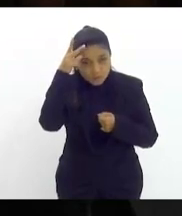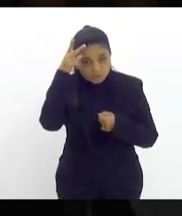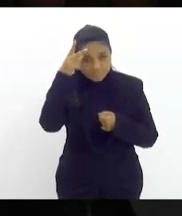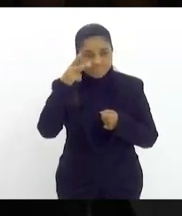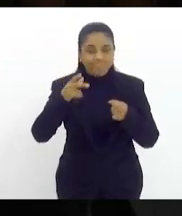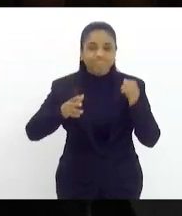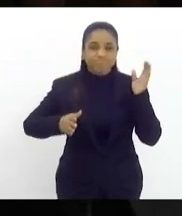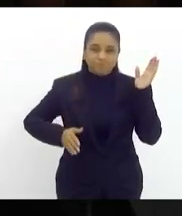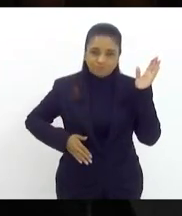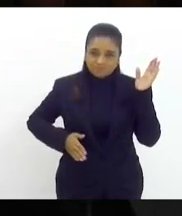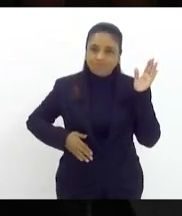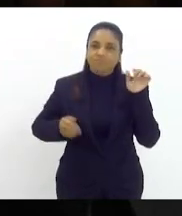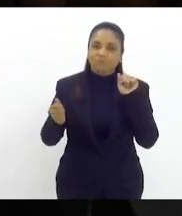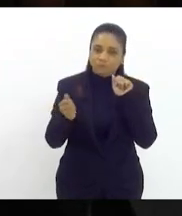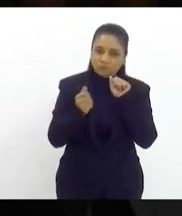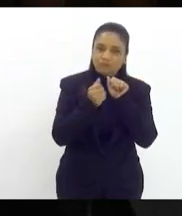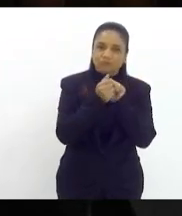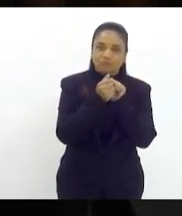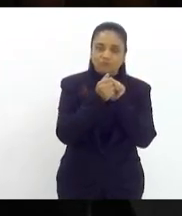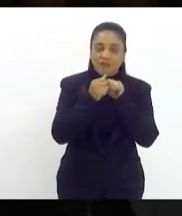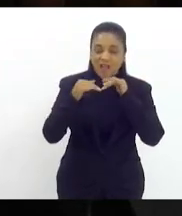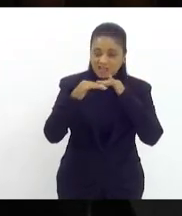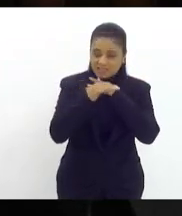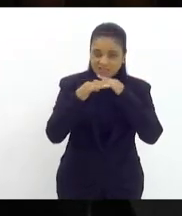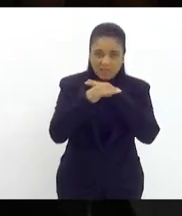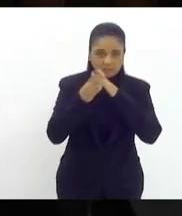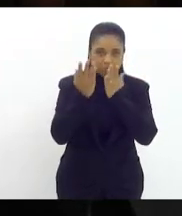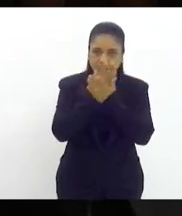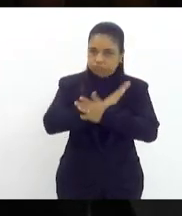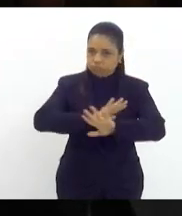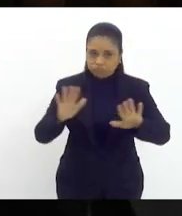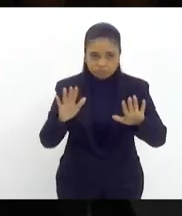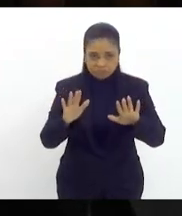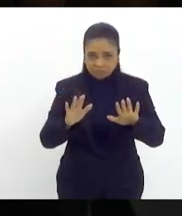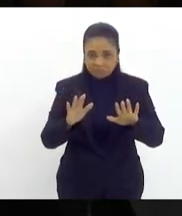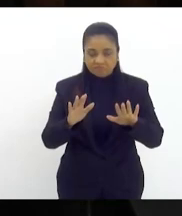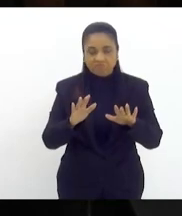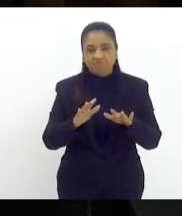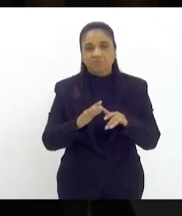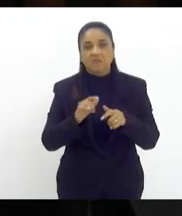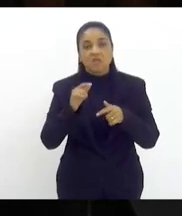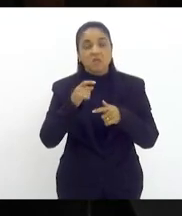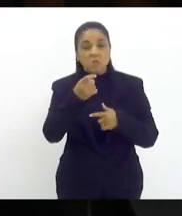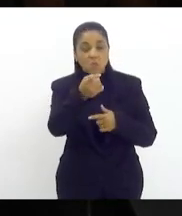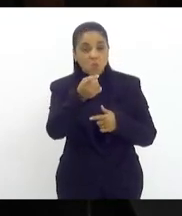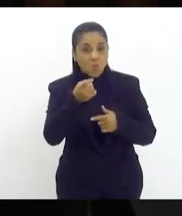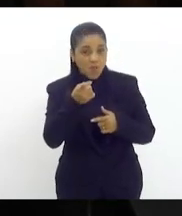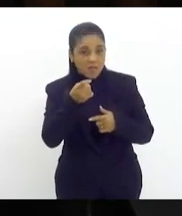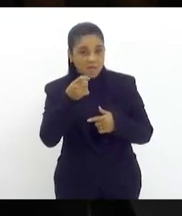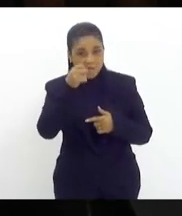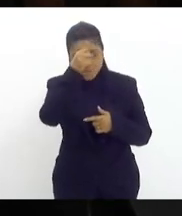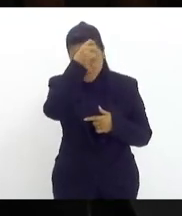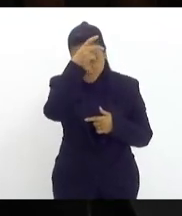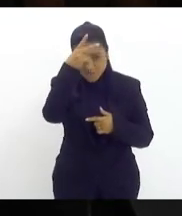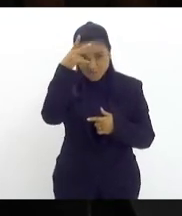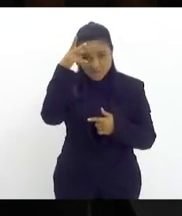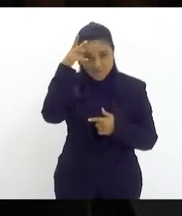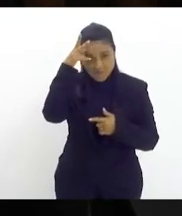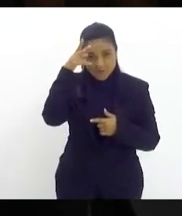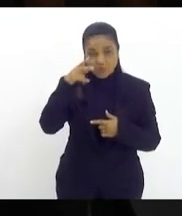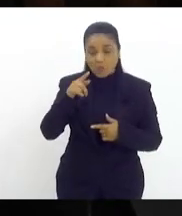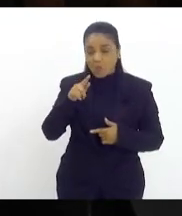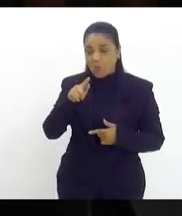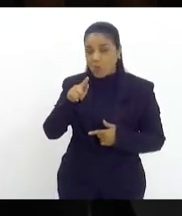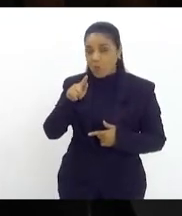bandidos vão junto para lá vão acabar com a nossa cidade. E ele o ex-prefeitinho de voz fina vulgo Quaquá